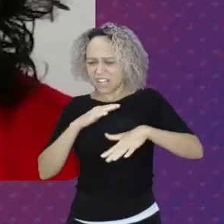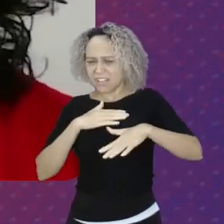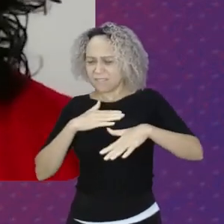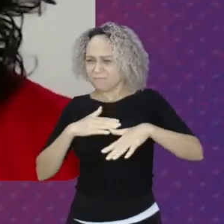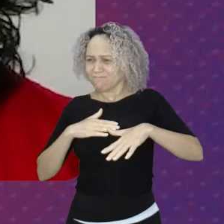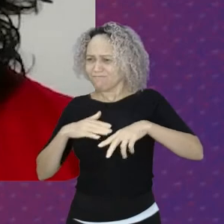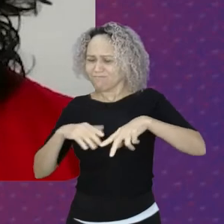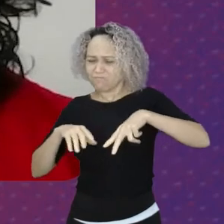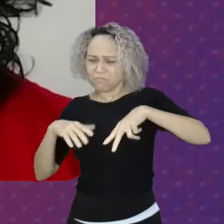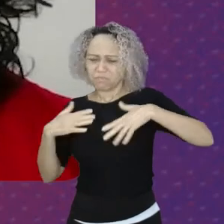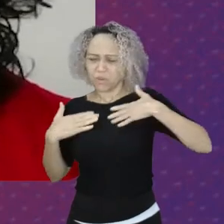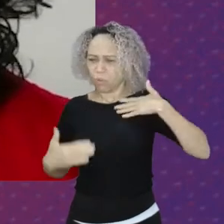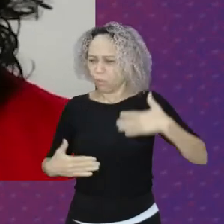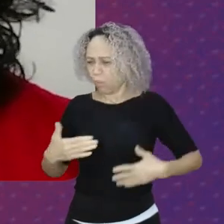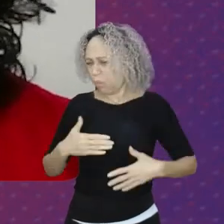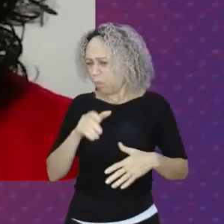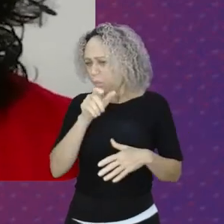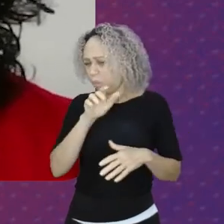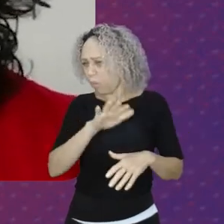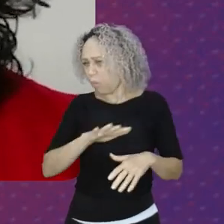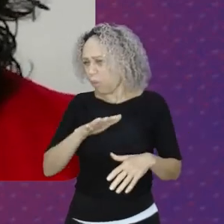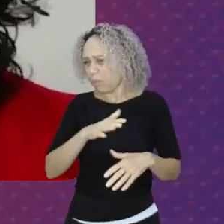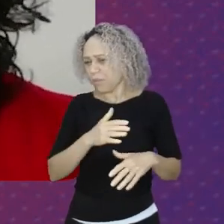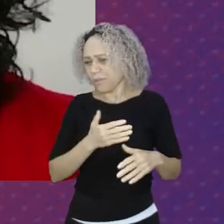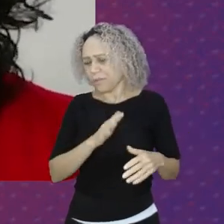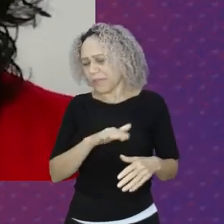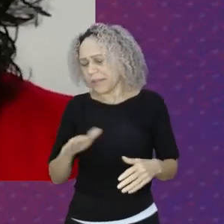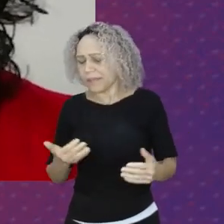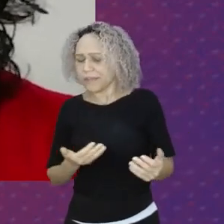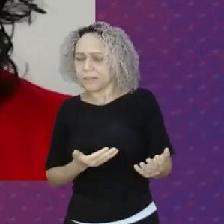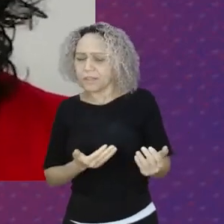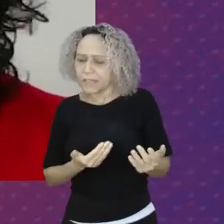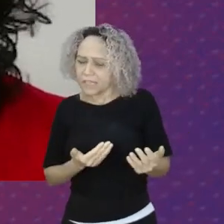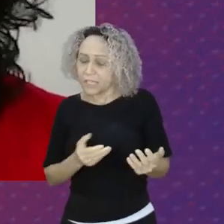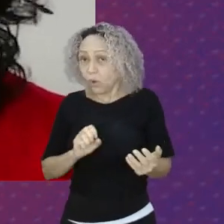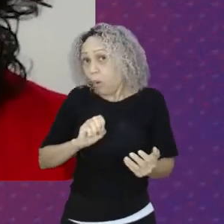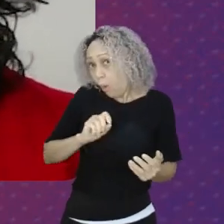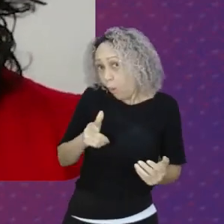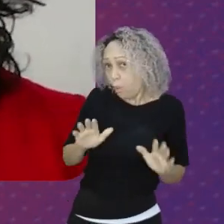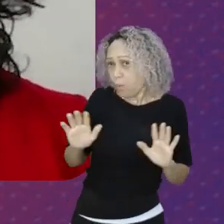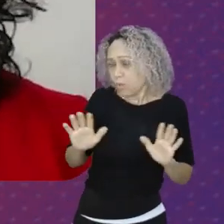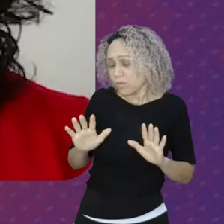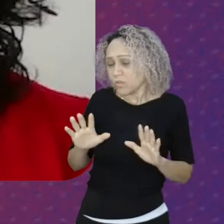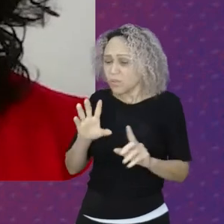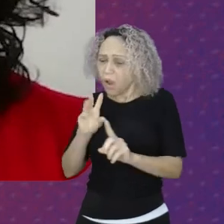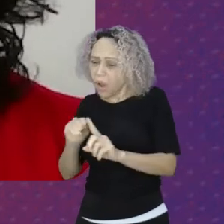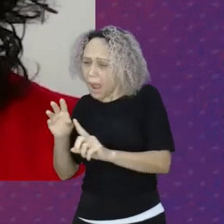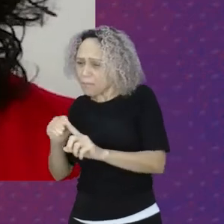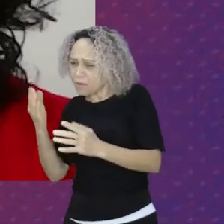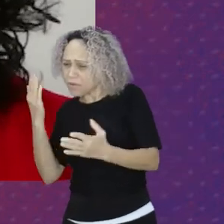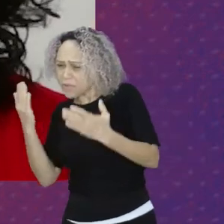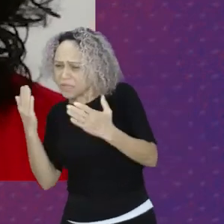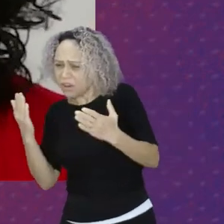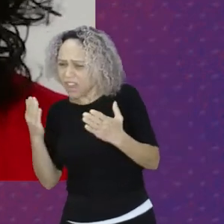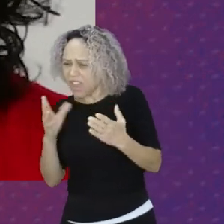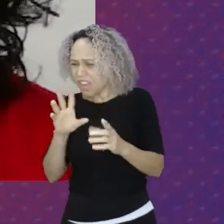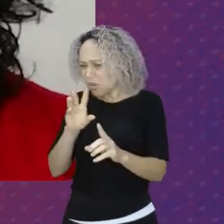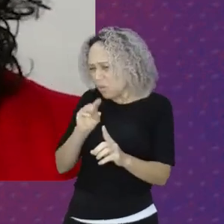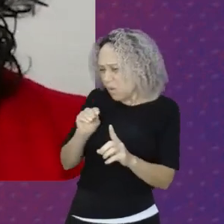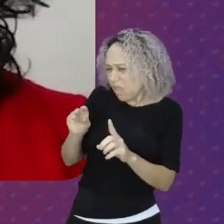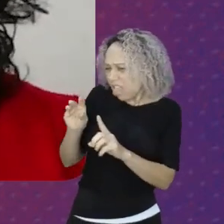nesse adolescente. Porque todo o processo de proteção à inocência,